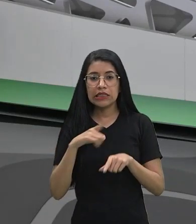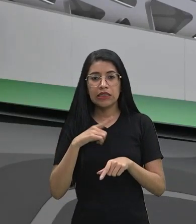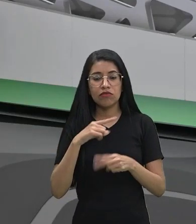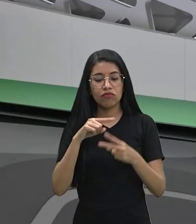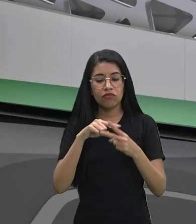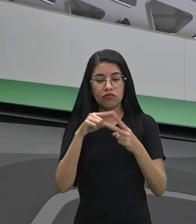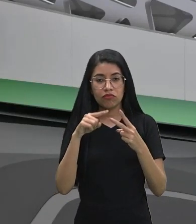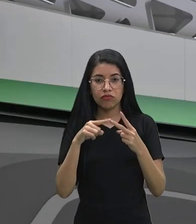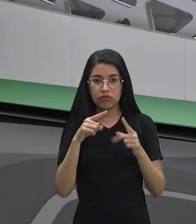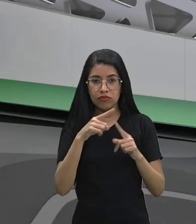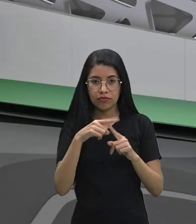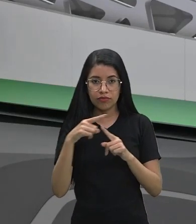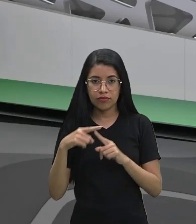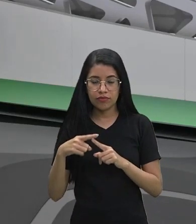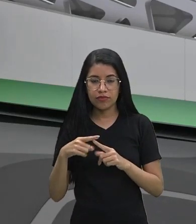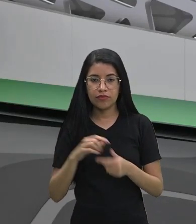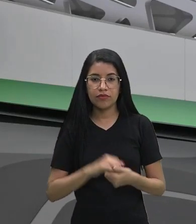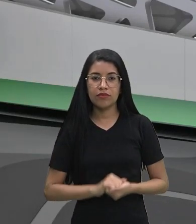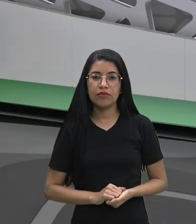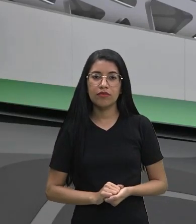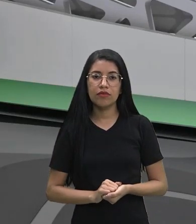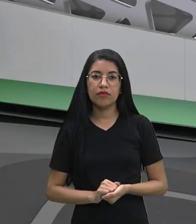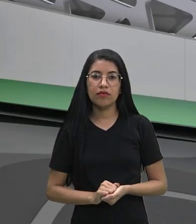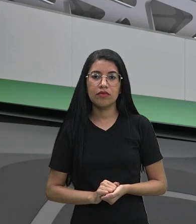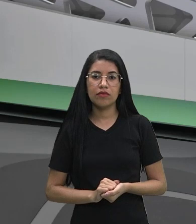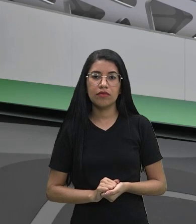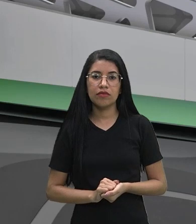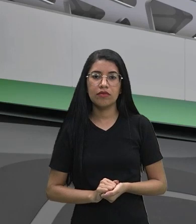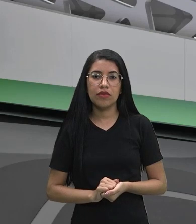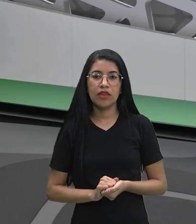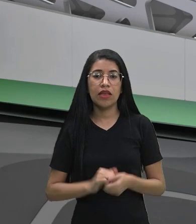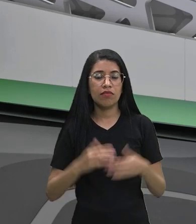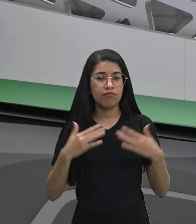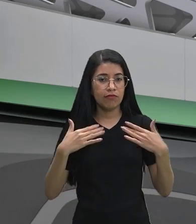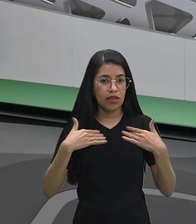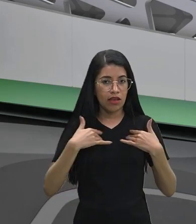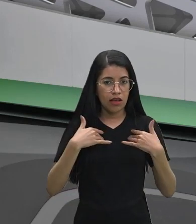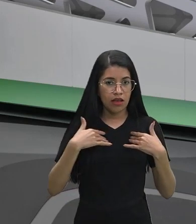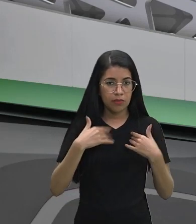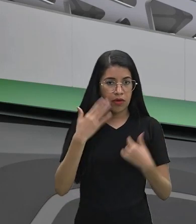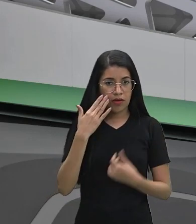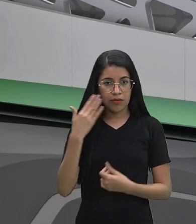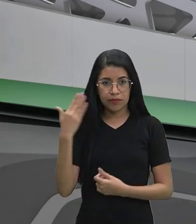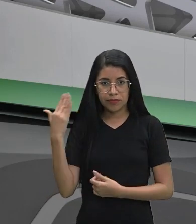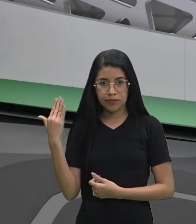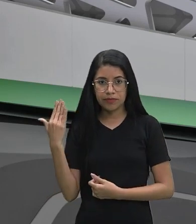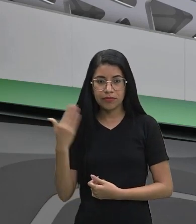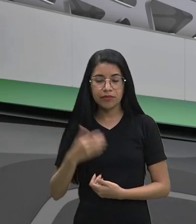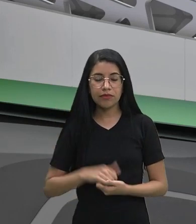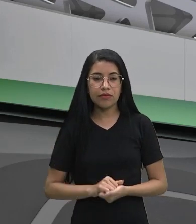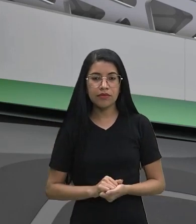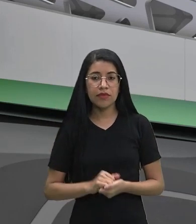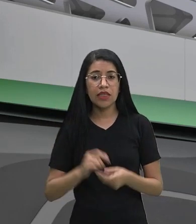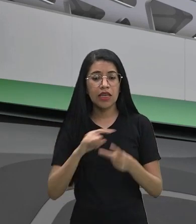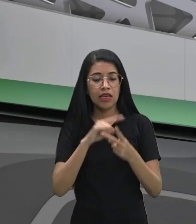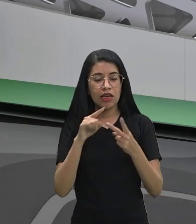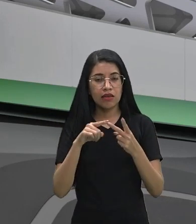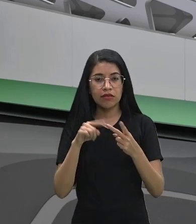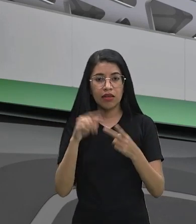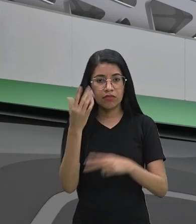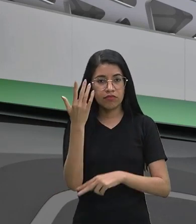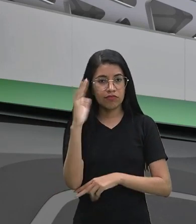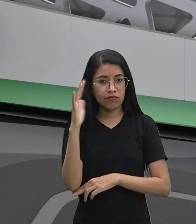tipos de células eucariontes. Eu tenho a célula animal, que é essa célula aqui que a gente está vendo, e tenho a célula